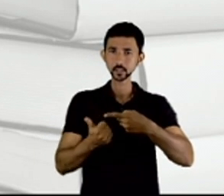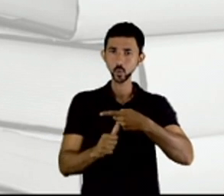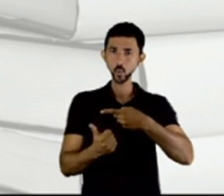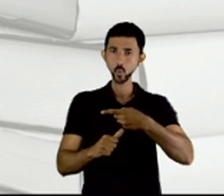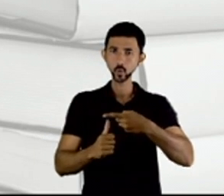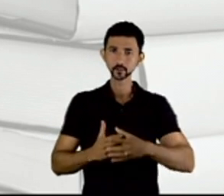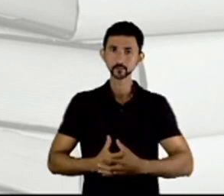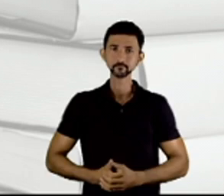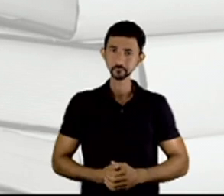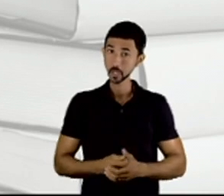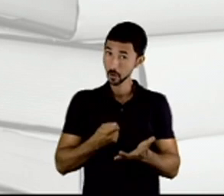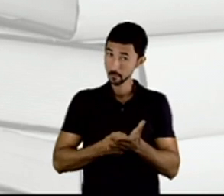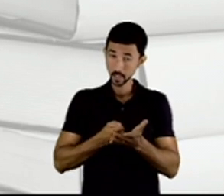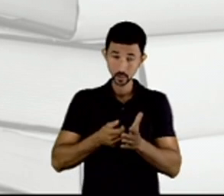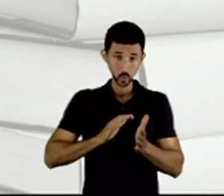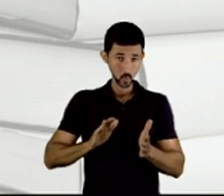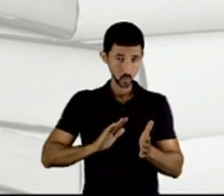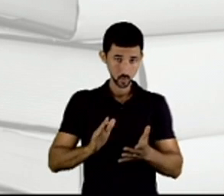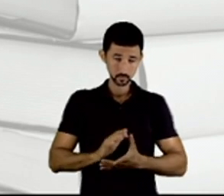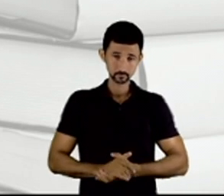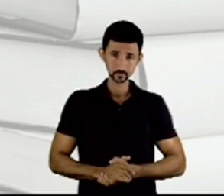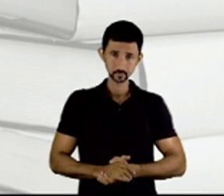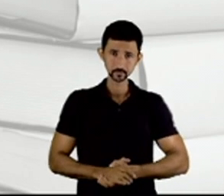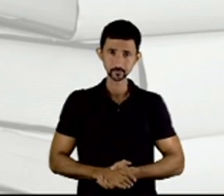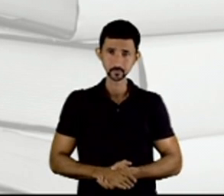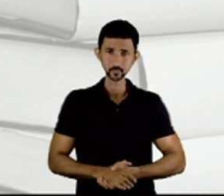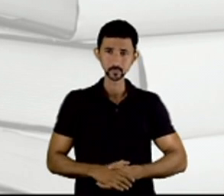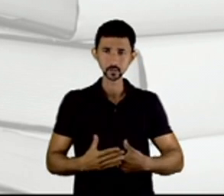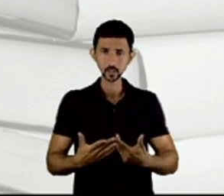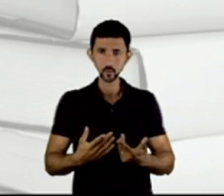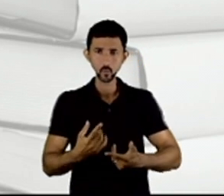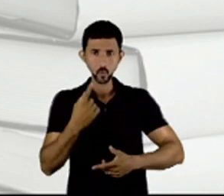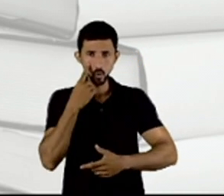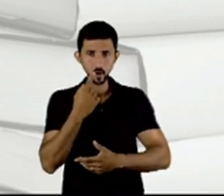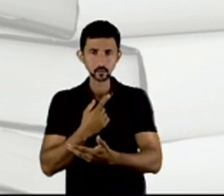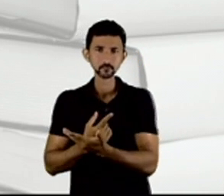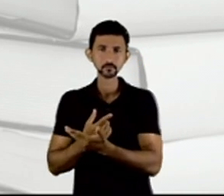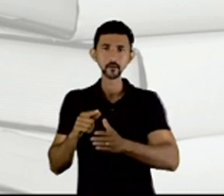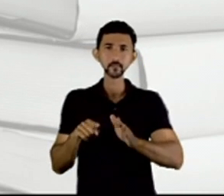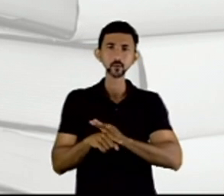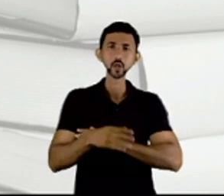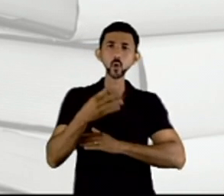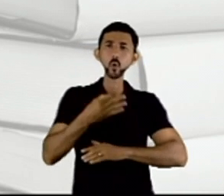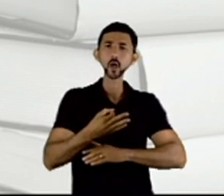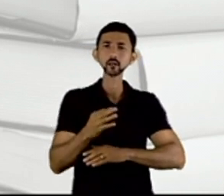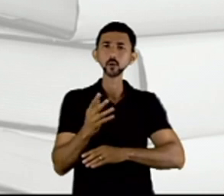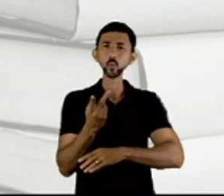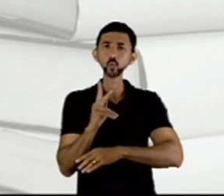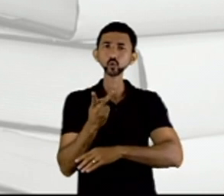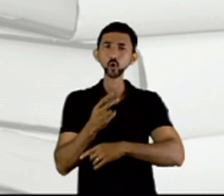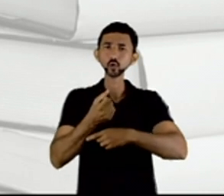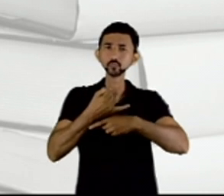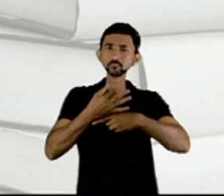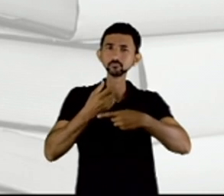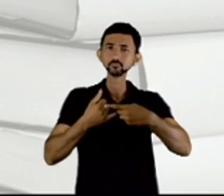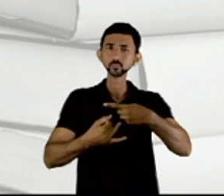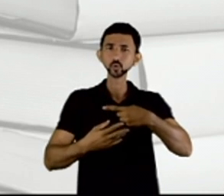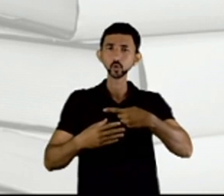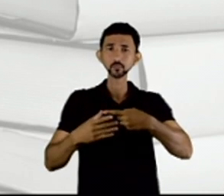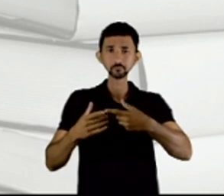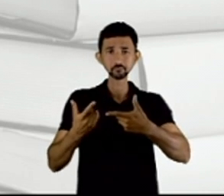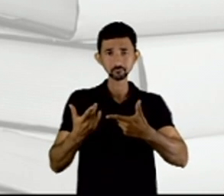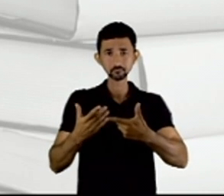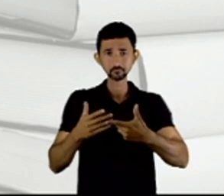onzeavos, mas isso não é obrigatório, certo? Então, você vai perguntar qual é o correto? Os dois, porque elas são